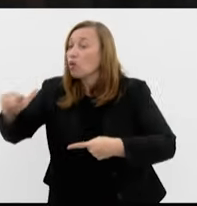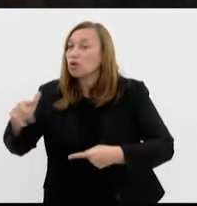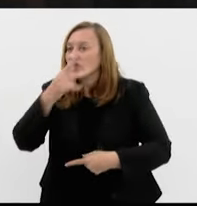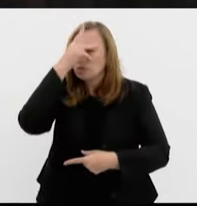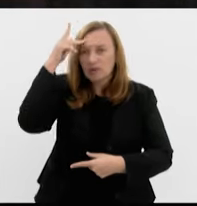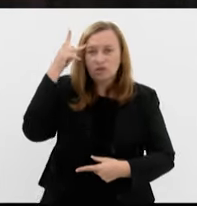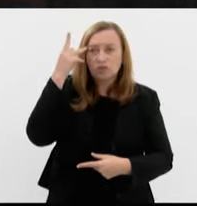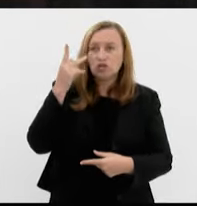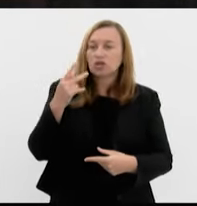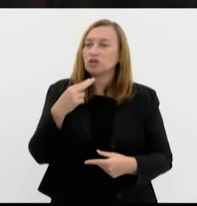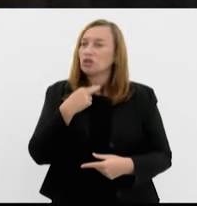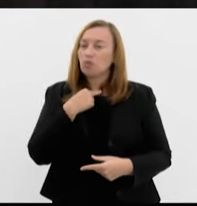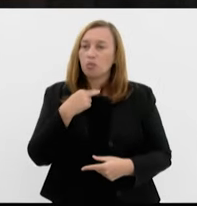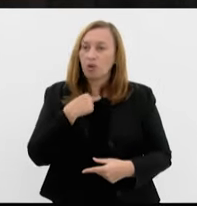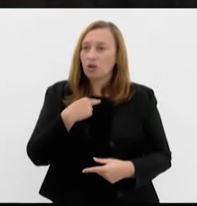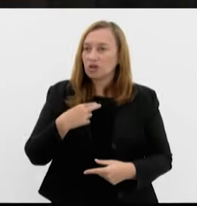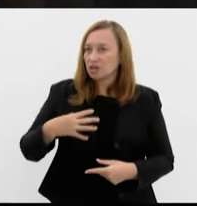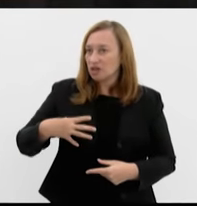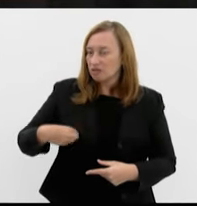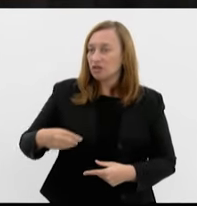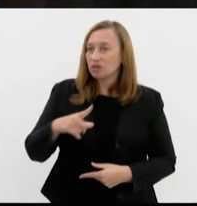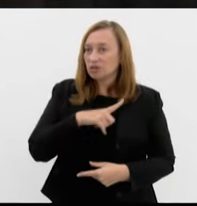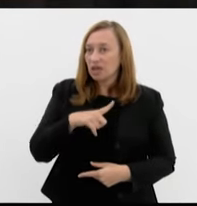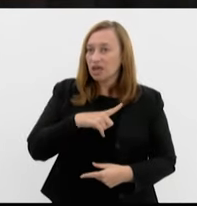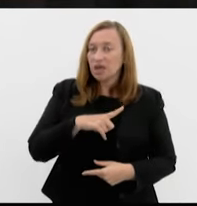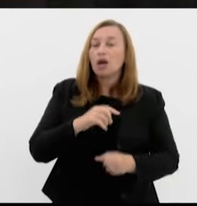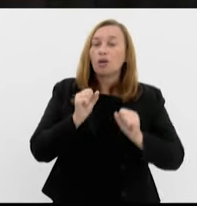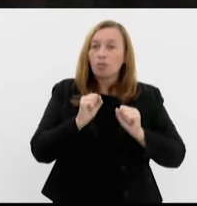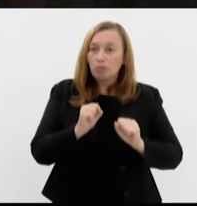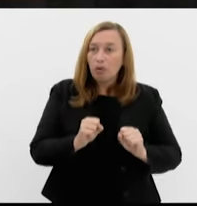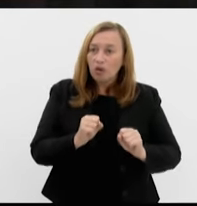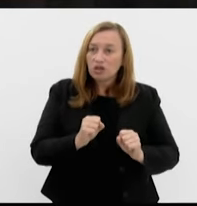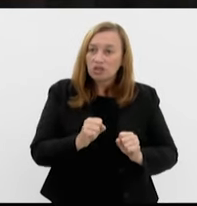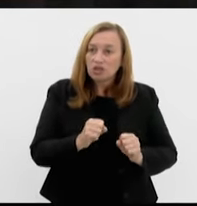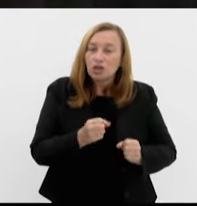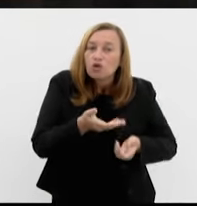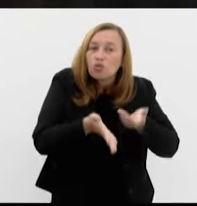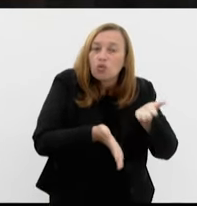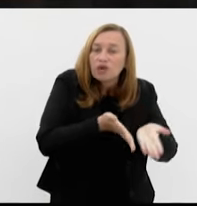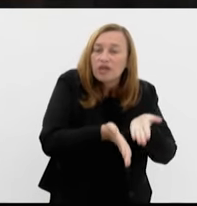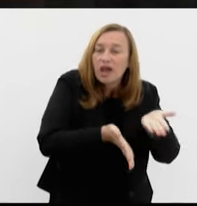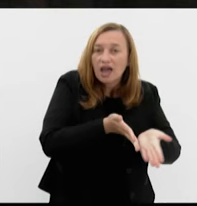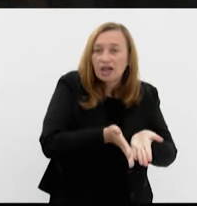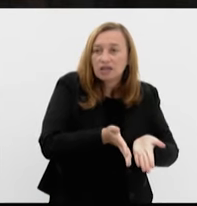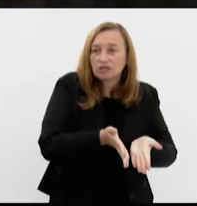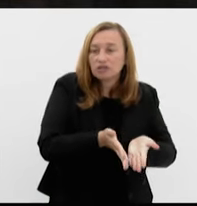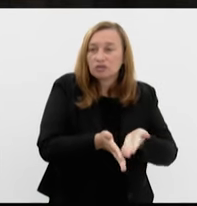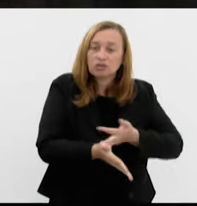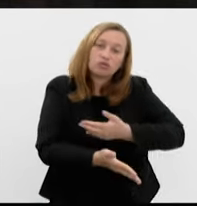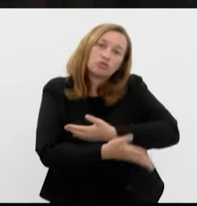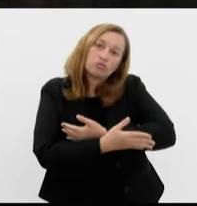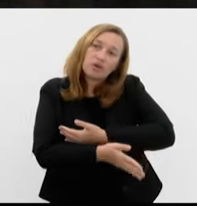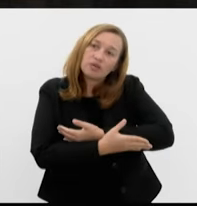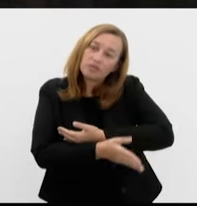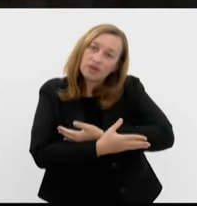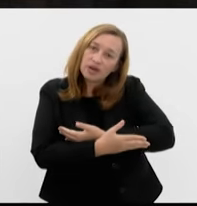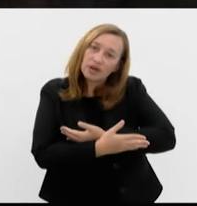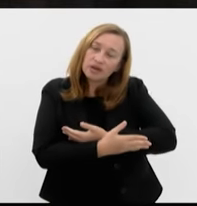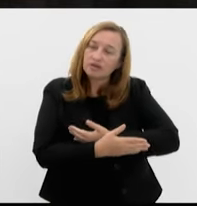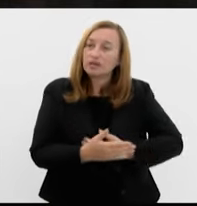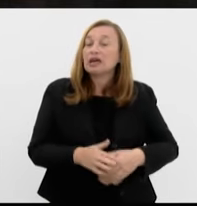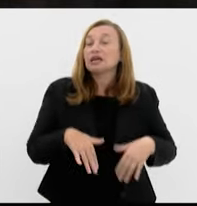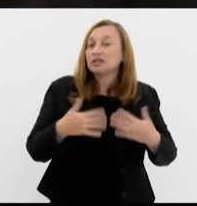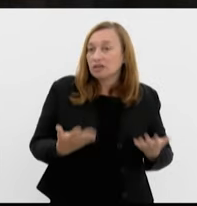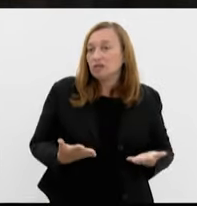podem gerar filhos possam gerar estes filhos cuidar desses filhos fora do seu ventre então eu